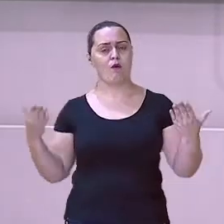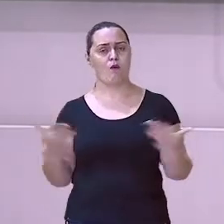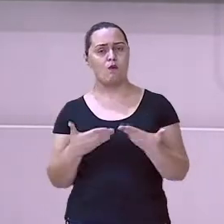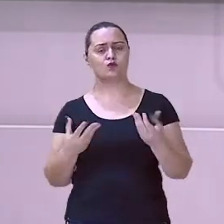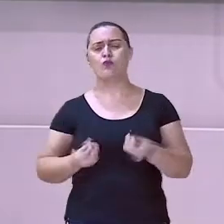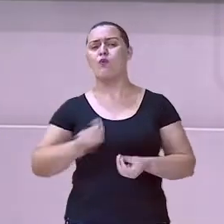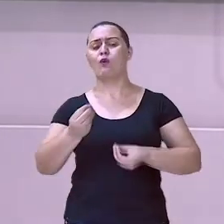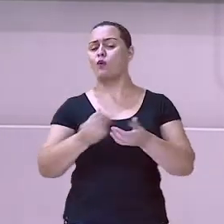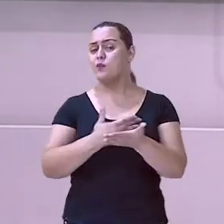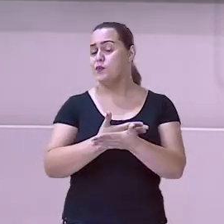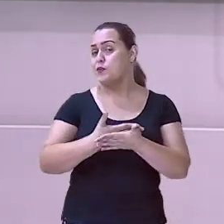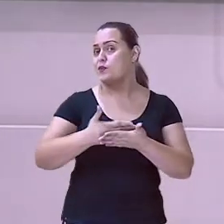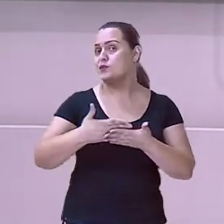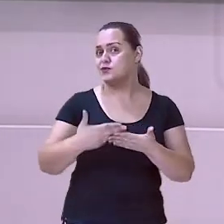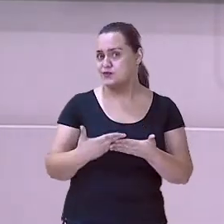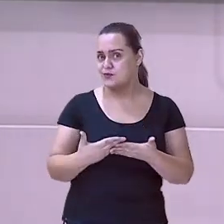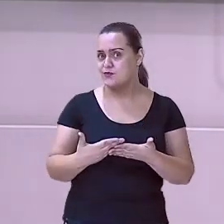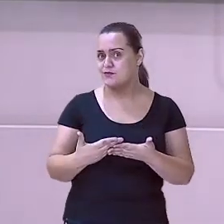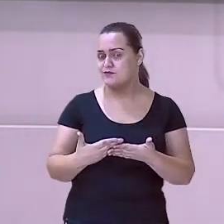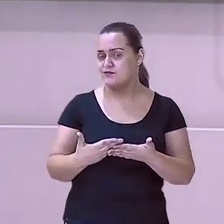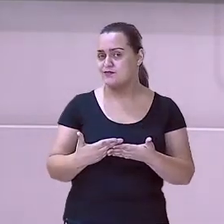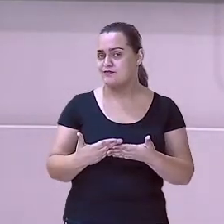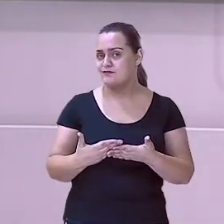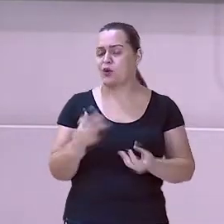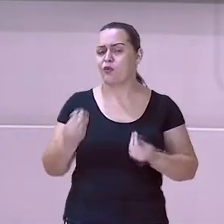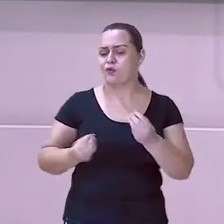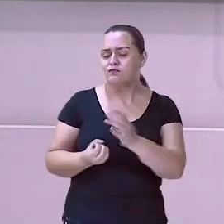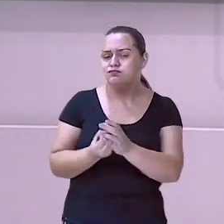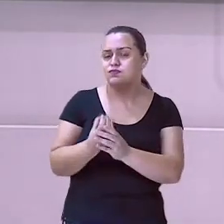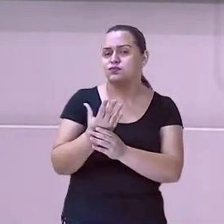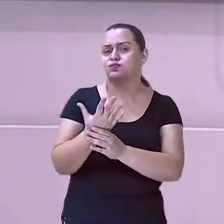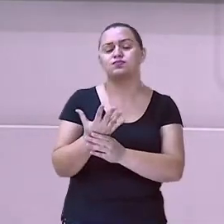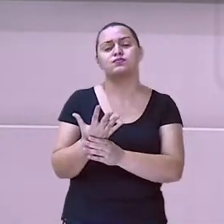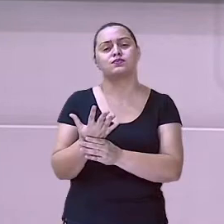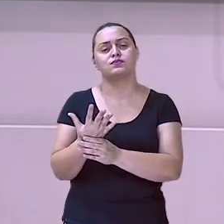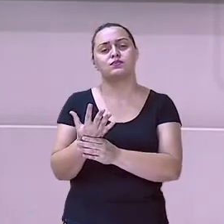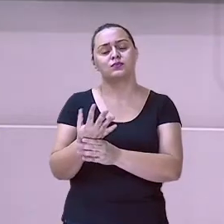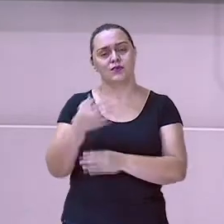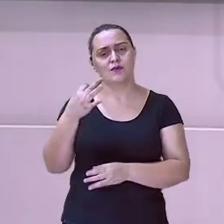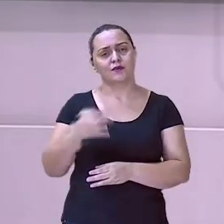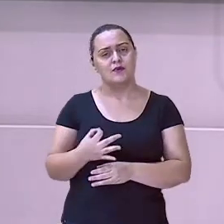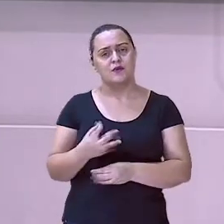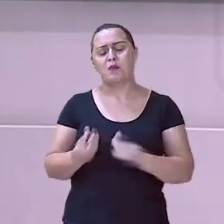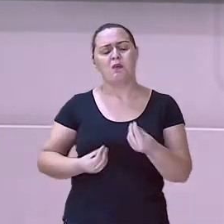de concessões, de lutas que foram travadas.